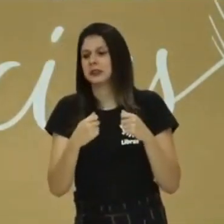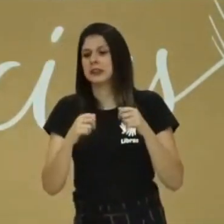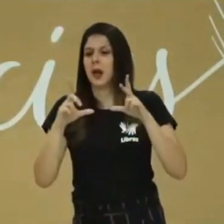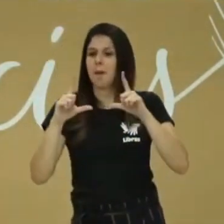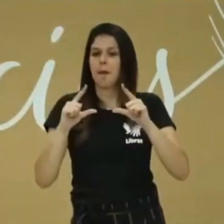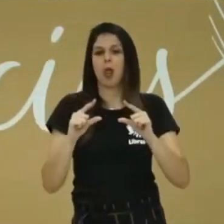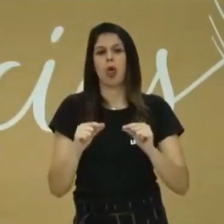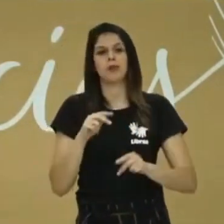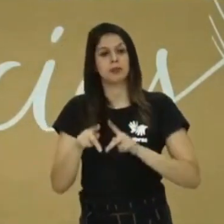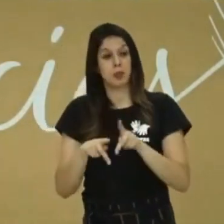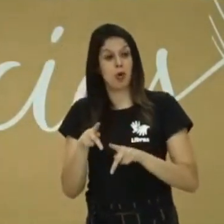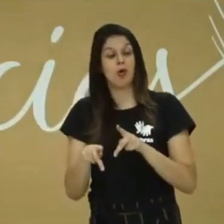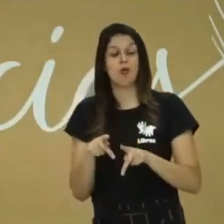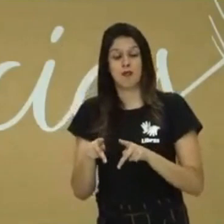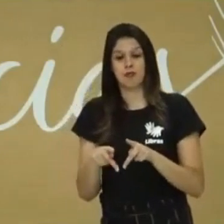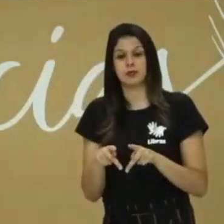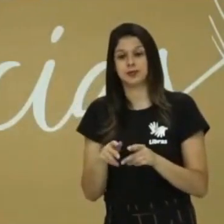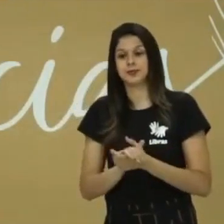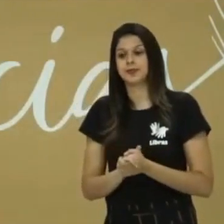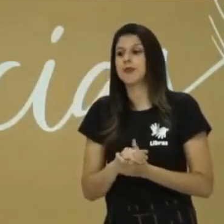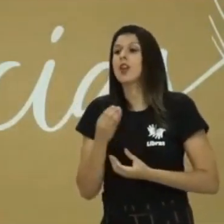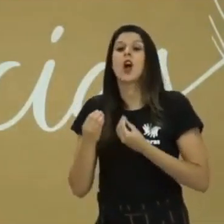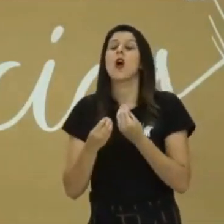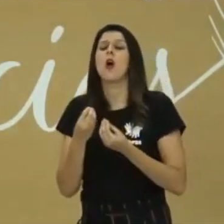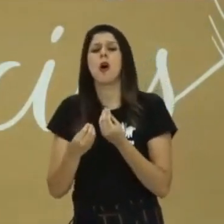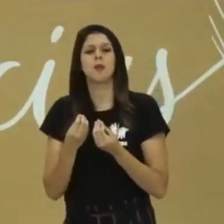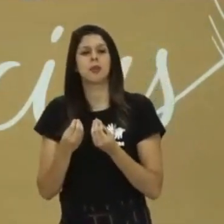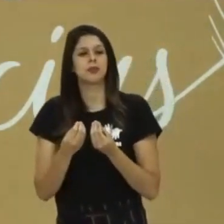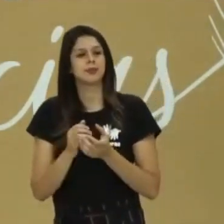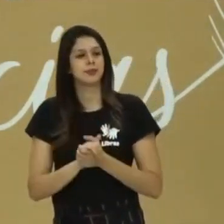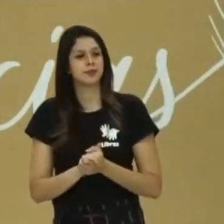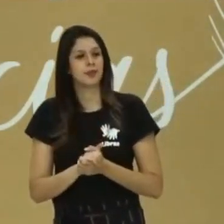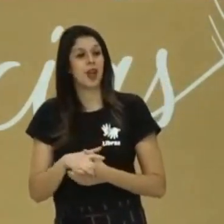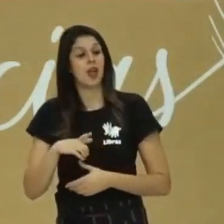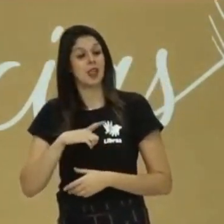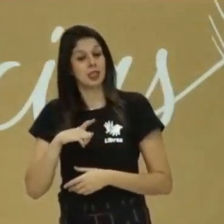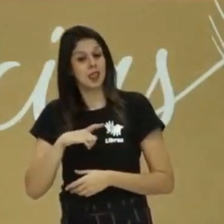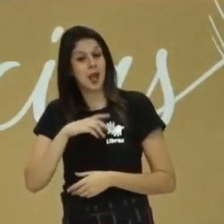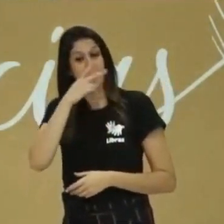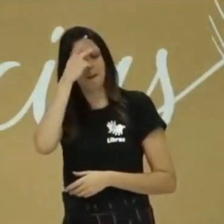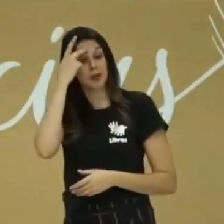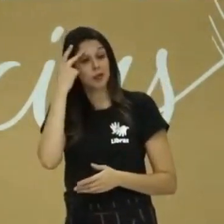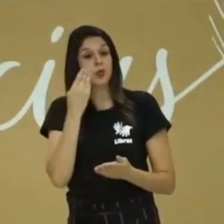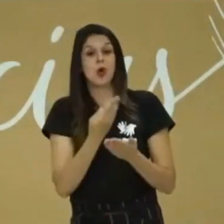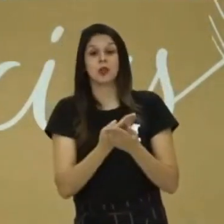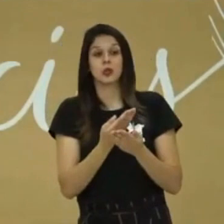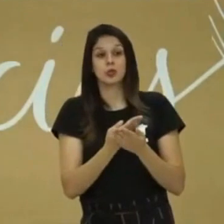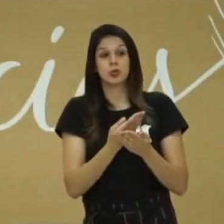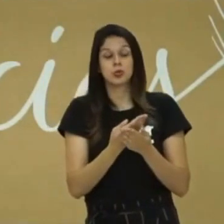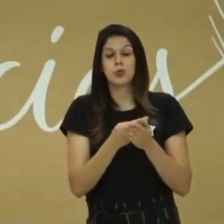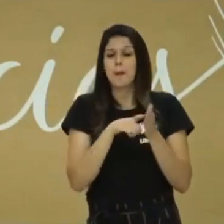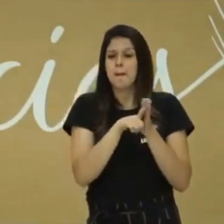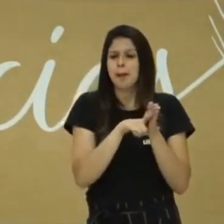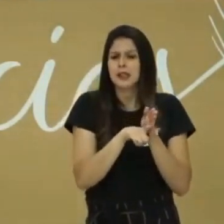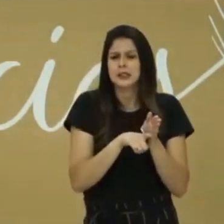reduzir o número de pessoas da humanidade e como que irão fazer isso existem cientistas estudando sobre isso